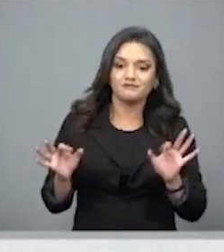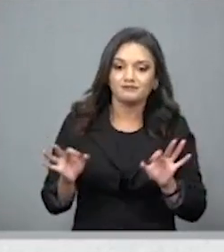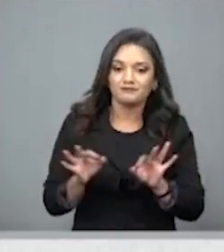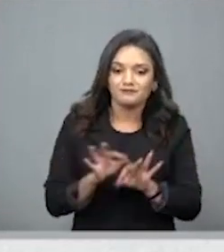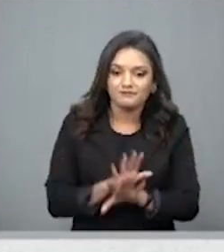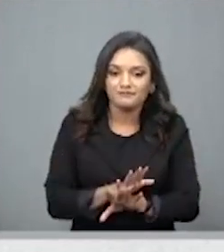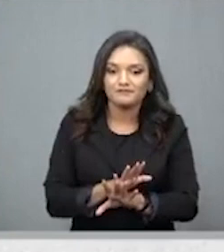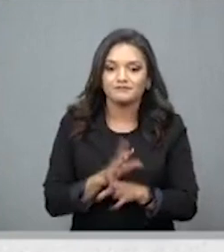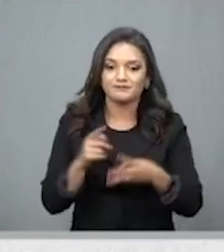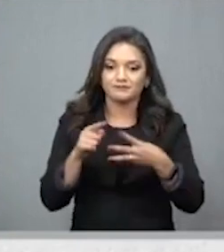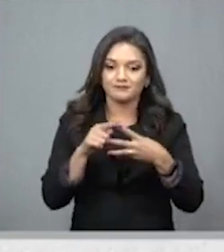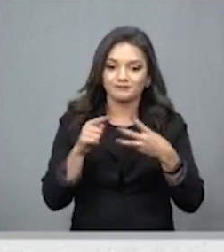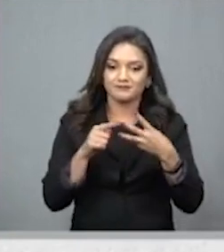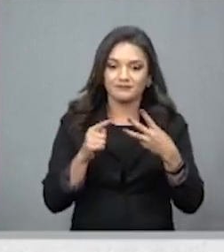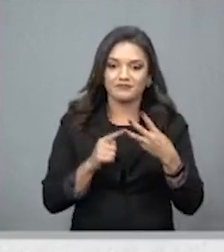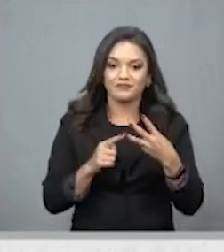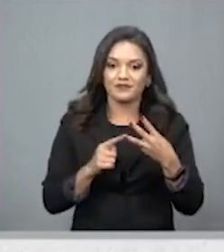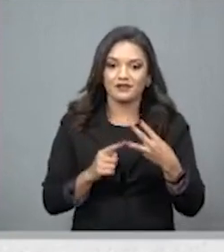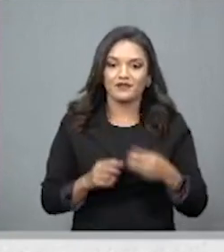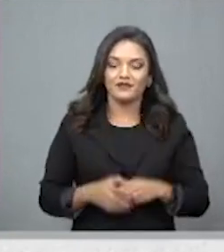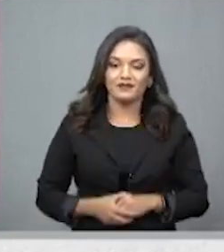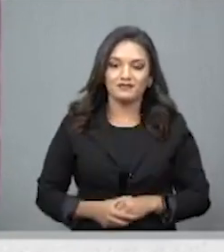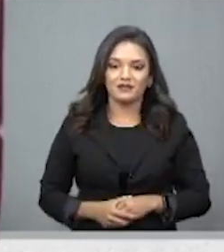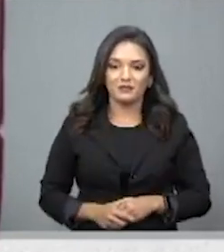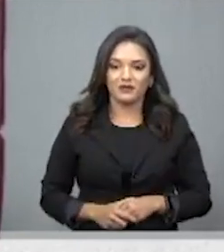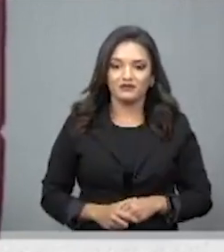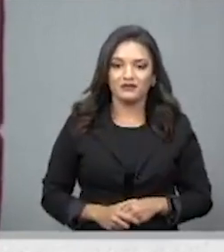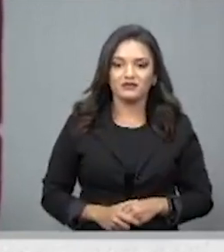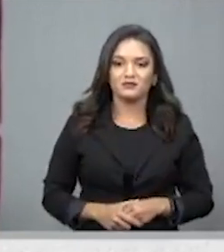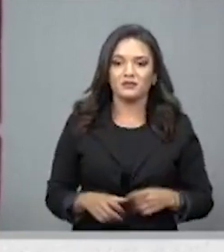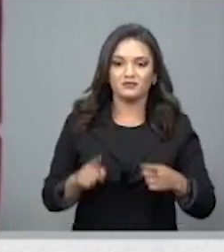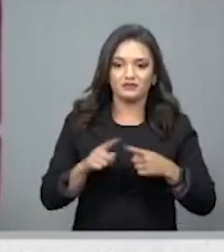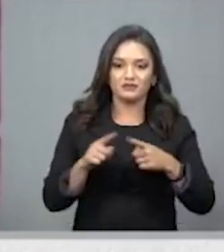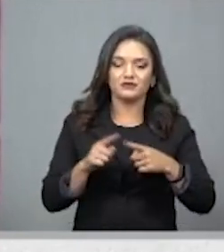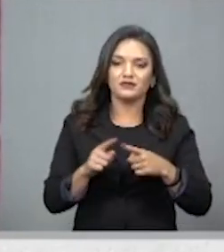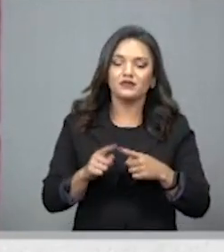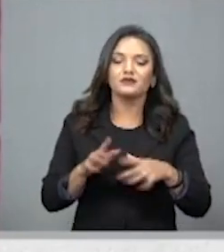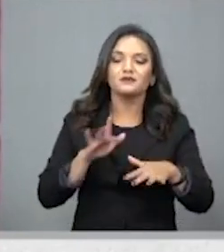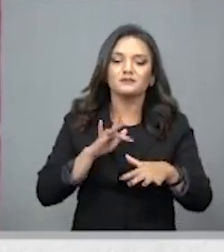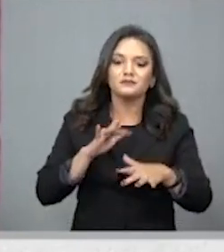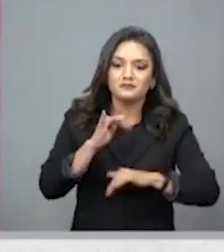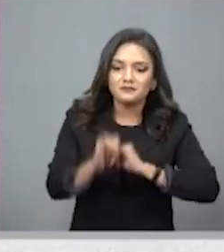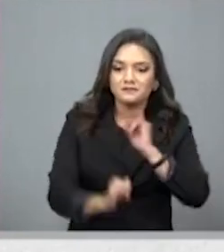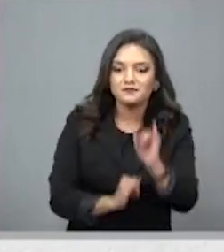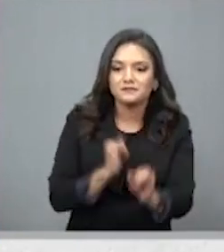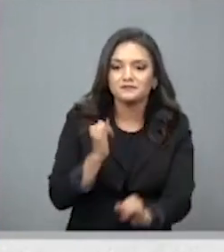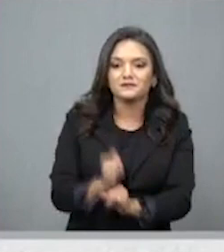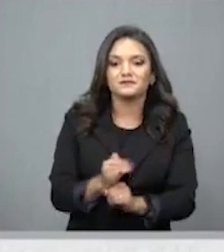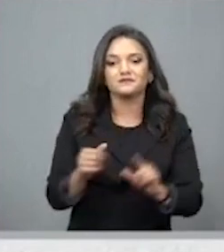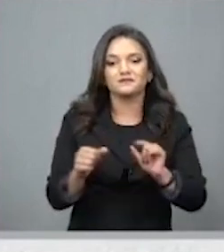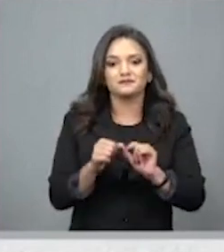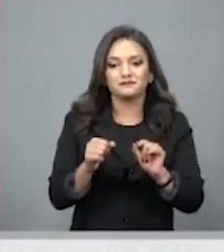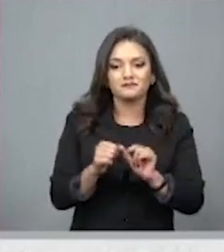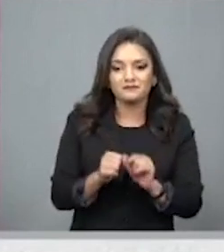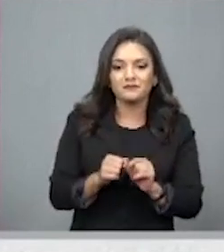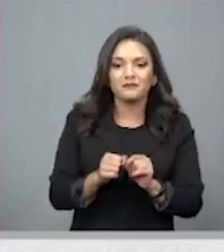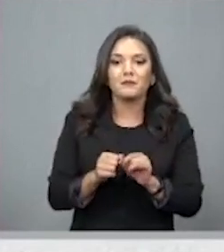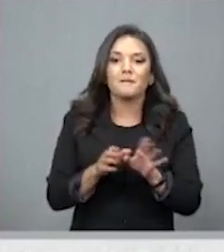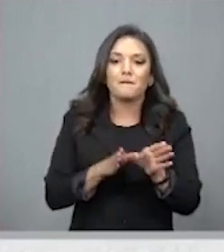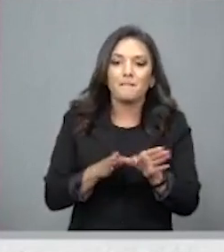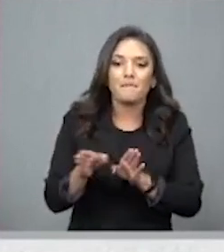conclusões a que são as seguintes a rede mundial de computadores proporcionou acesso ao conhecimento